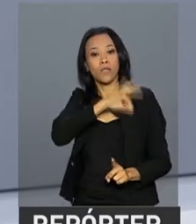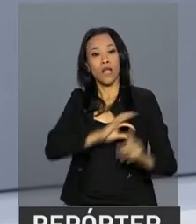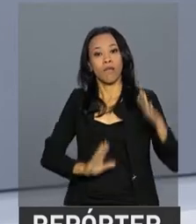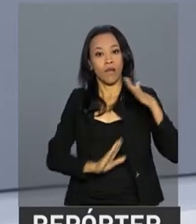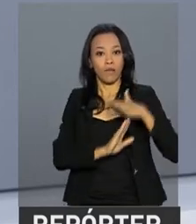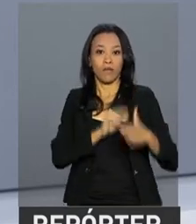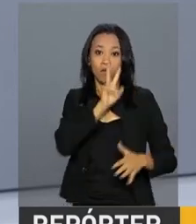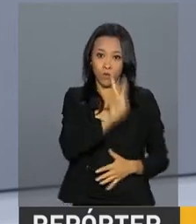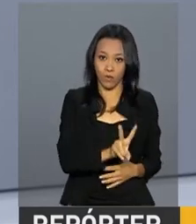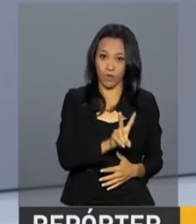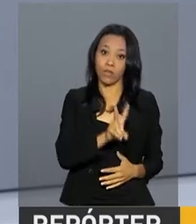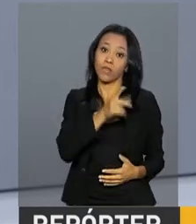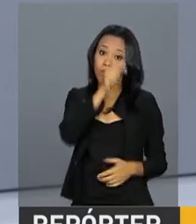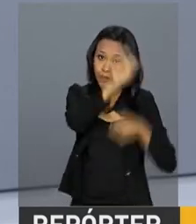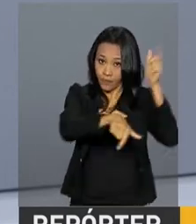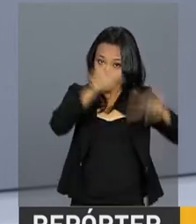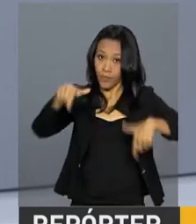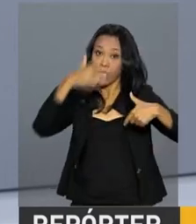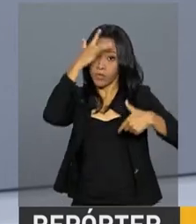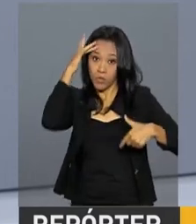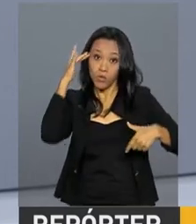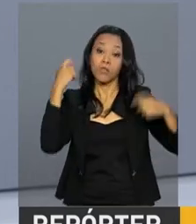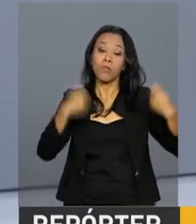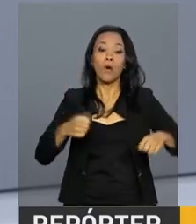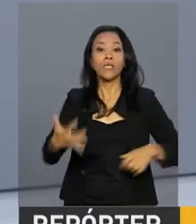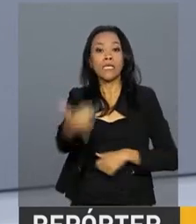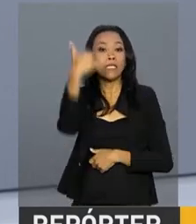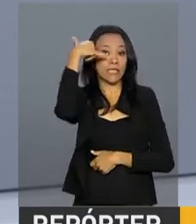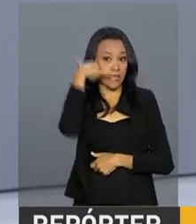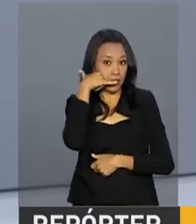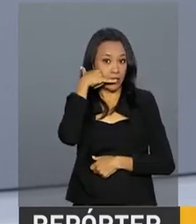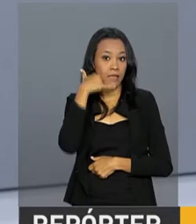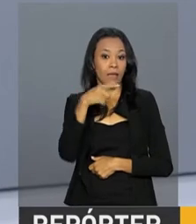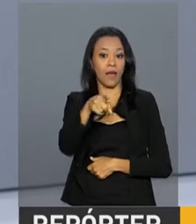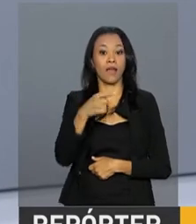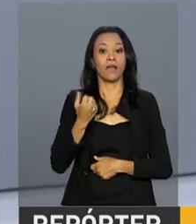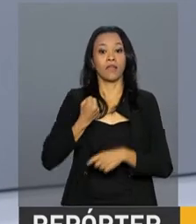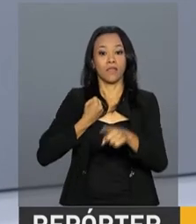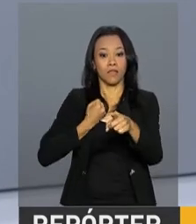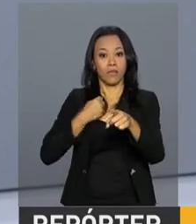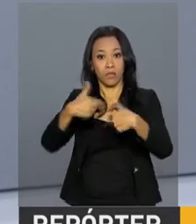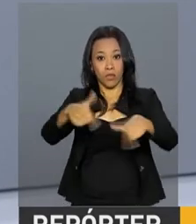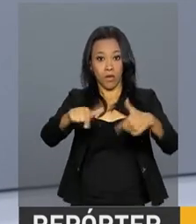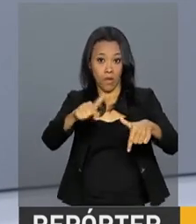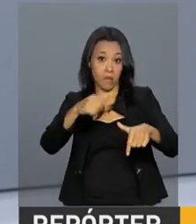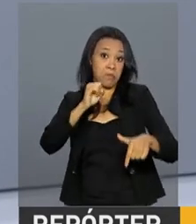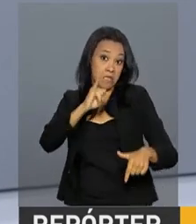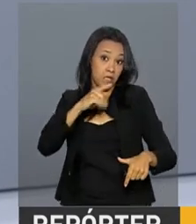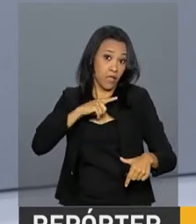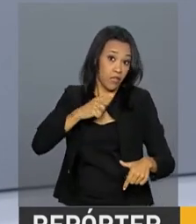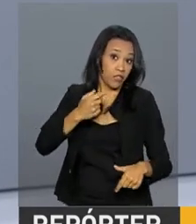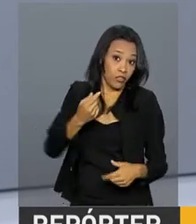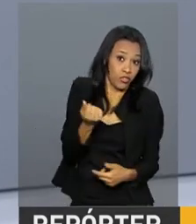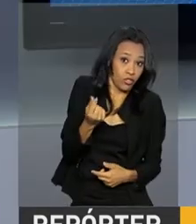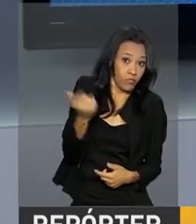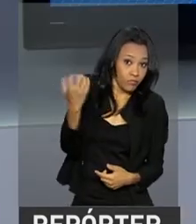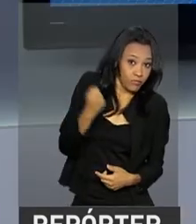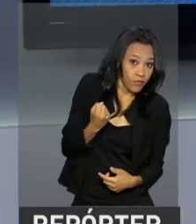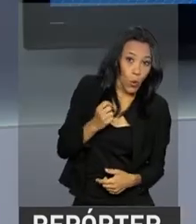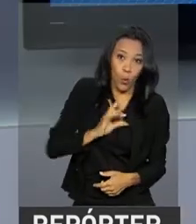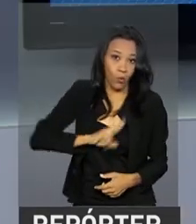mínimos os trabalhadores podem ligar para a central de atendimento do ministério do trabalho para saber se tem dinheiro a receber